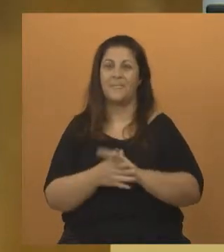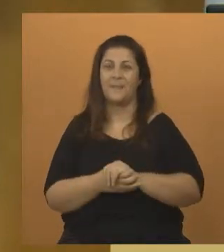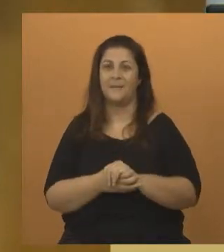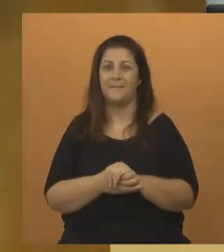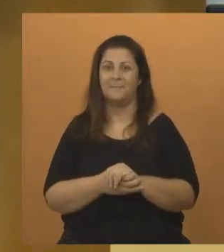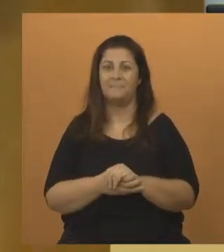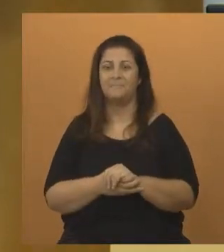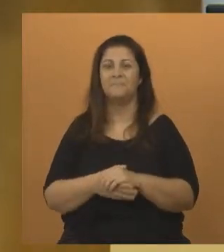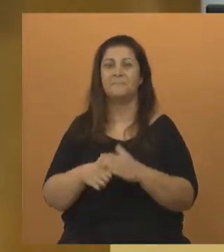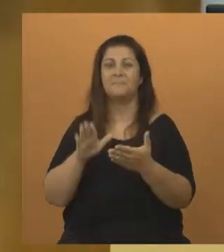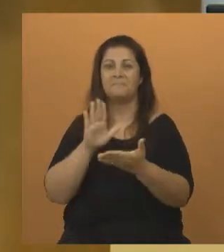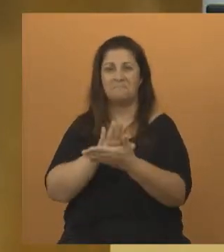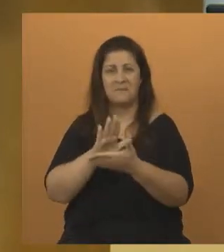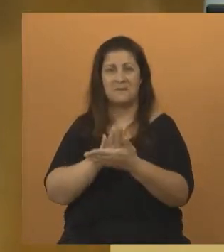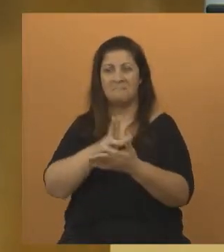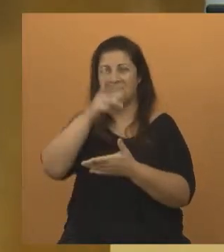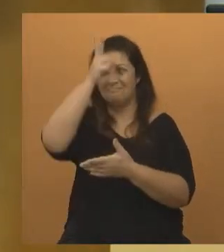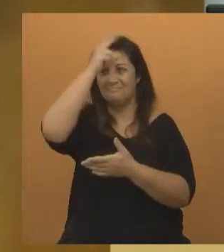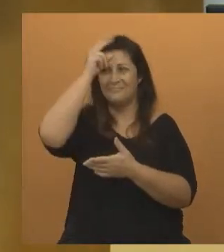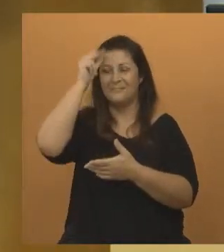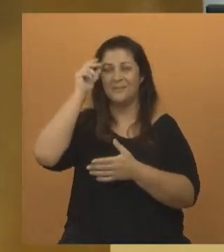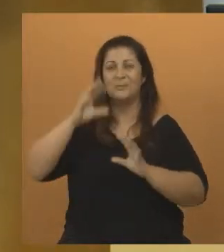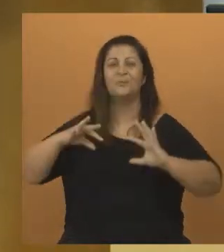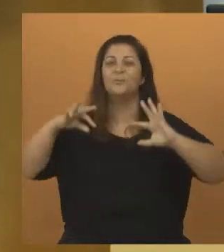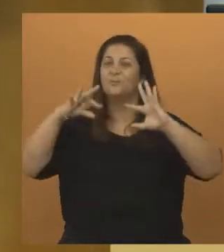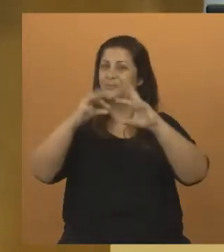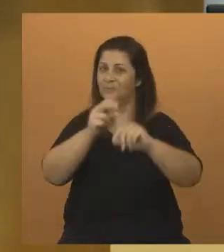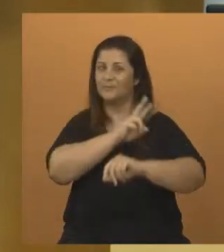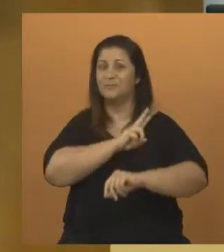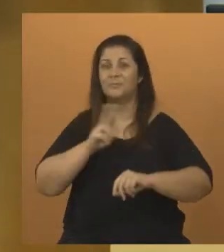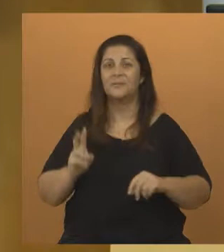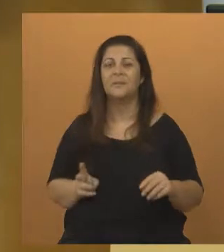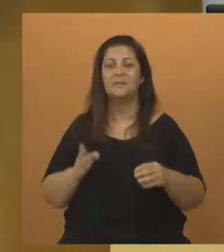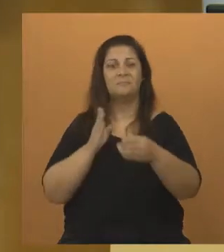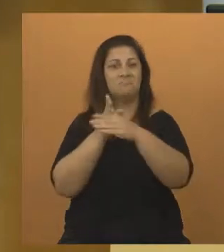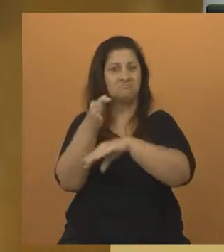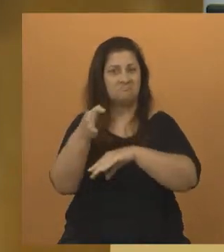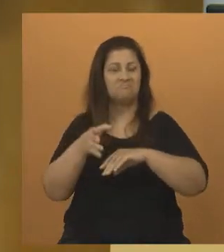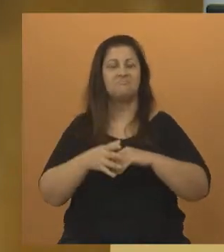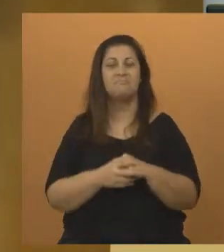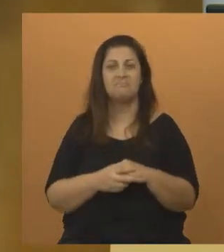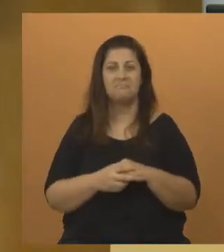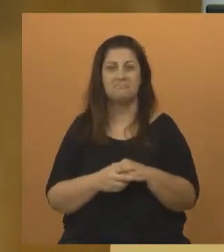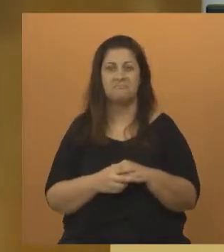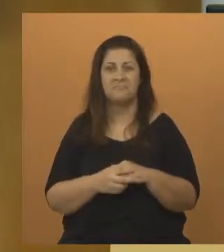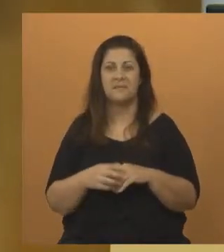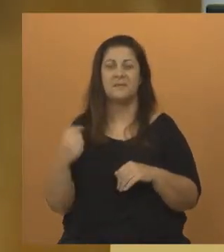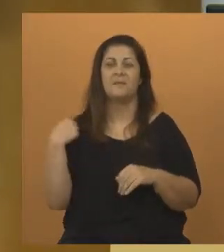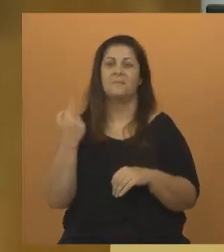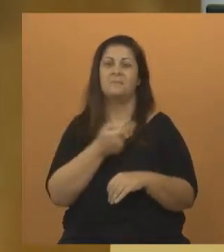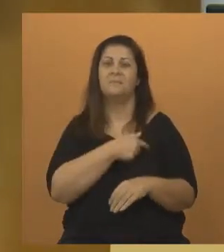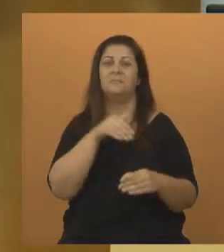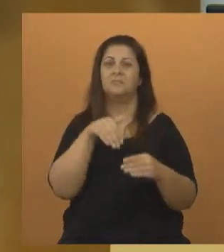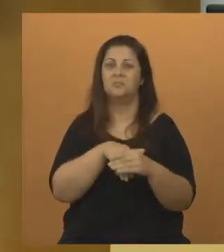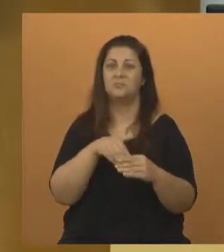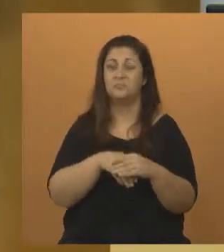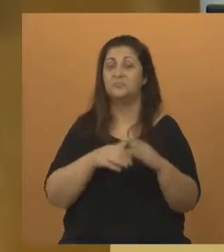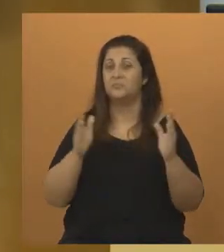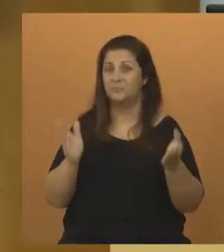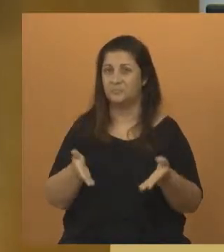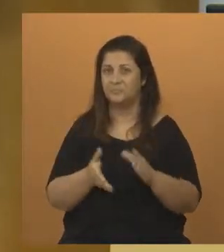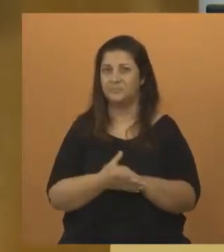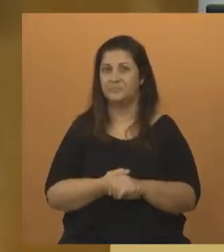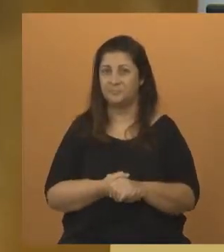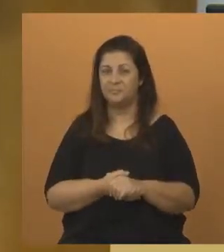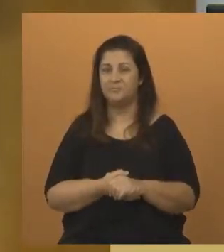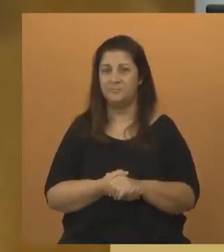de parabéns o Zéia Santana, porque todos os vereadores estavam lá para nós votar esse projeto hoje, para